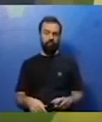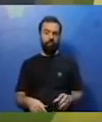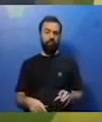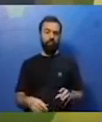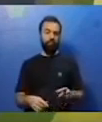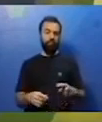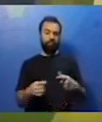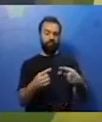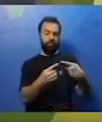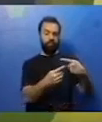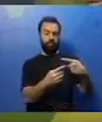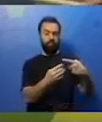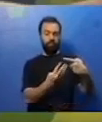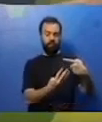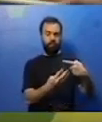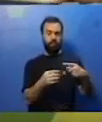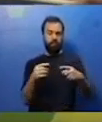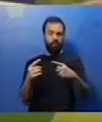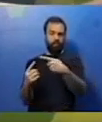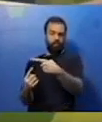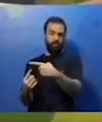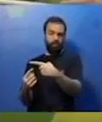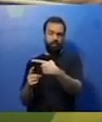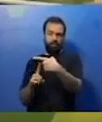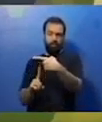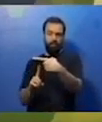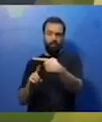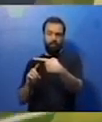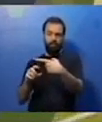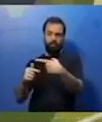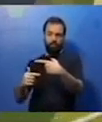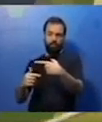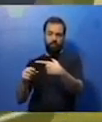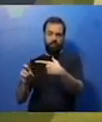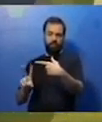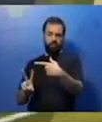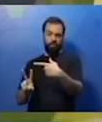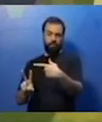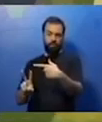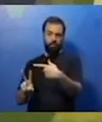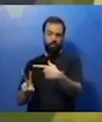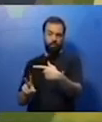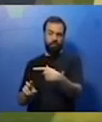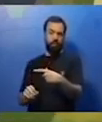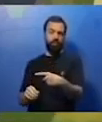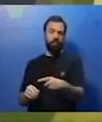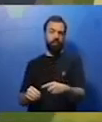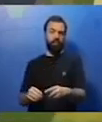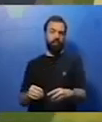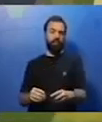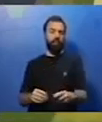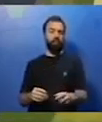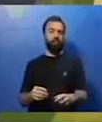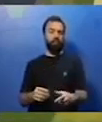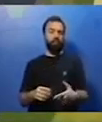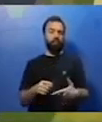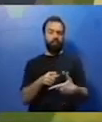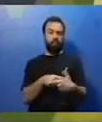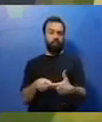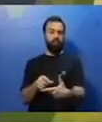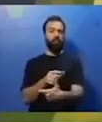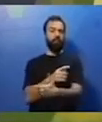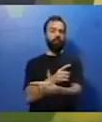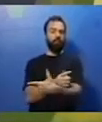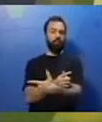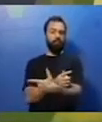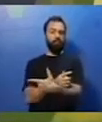Pega os dois denominadores, 4 e 172, divide